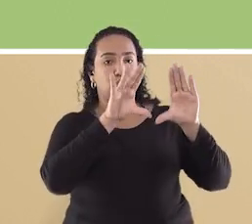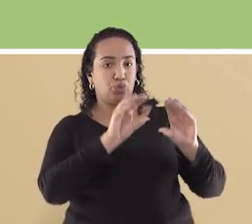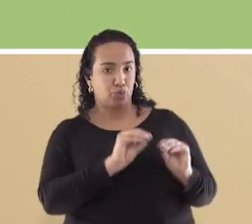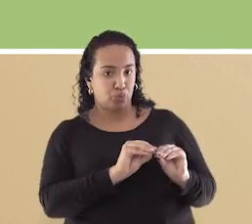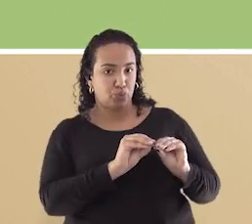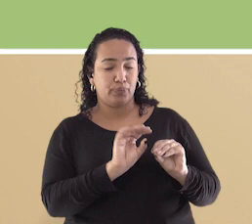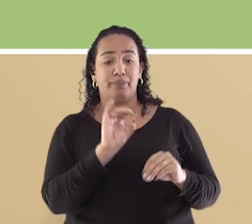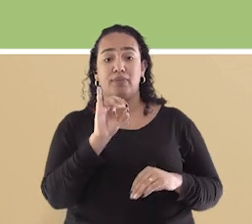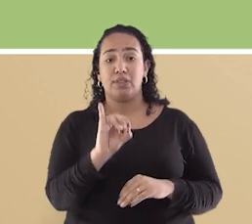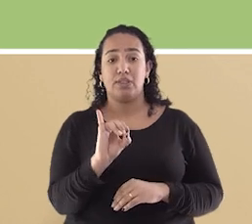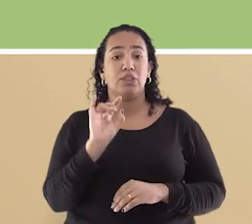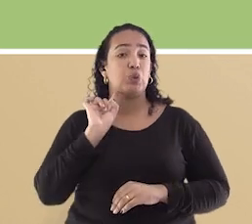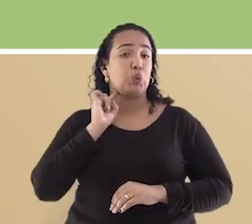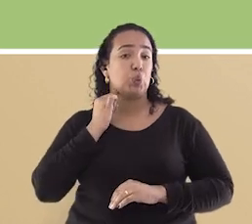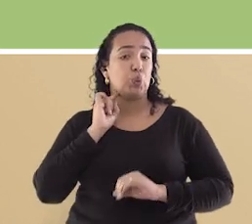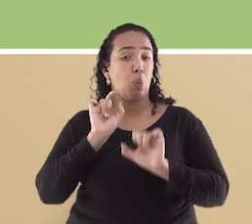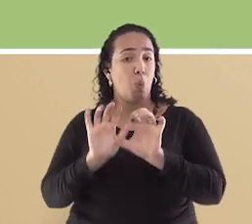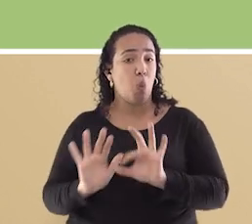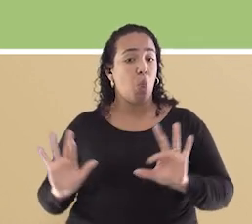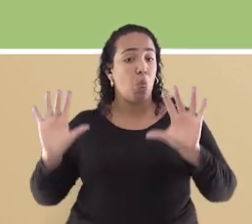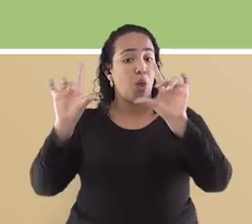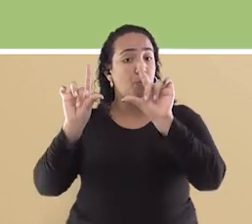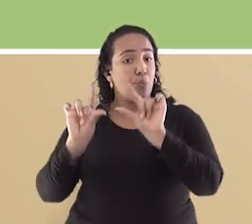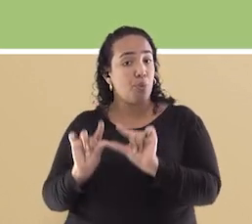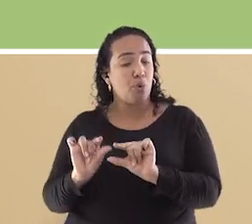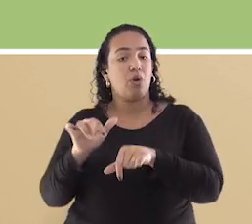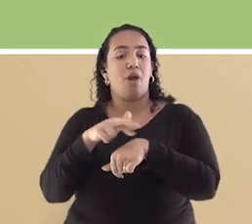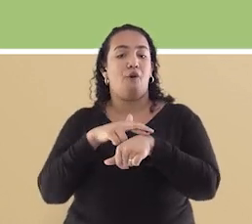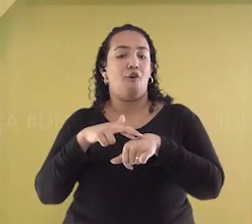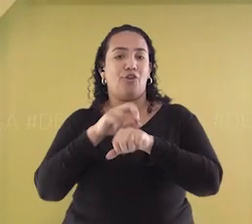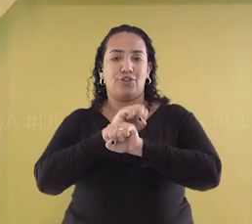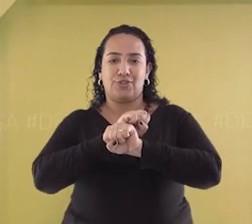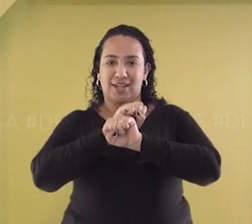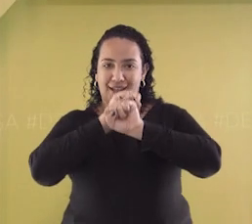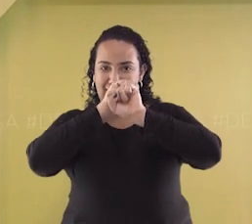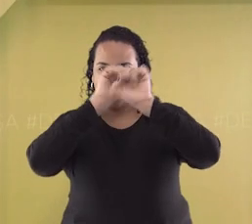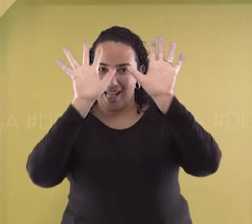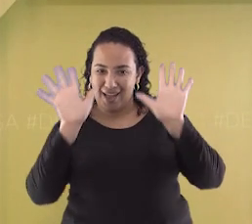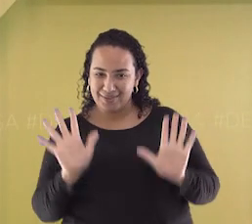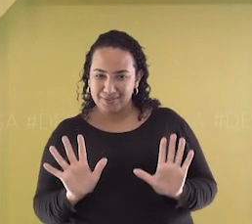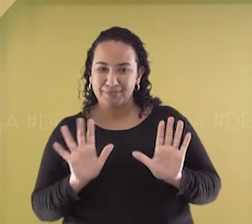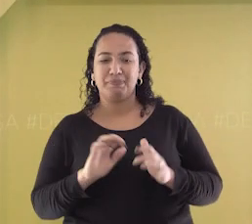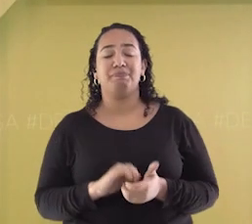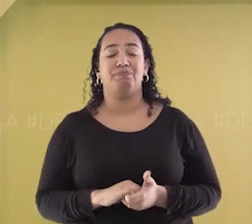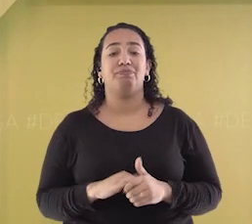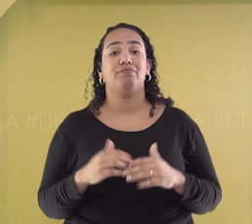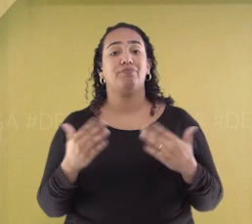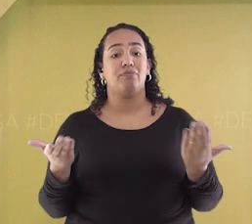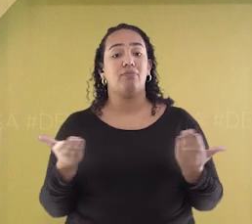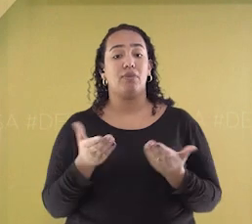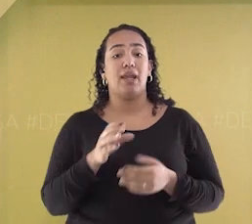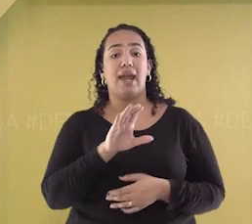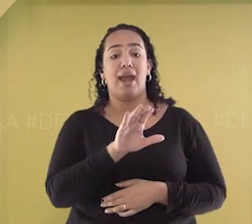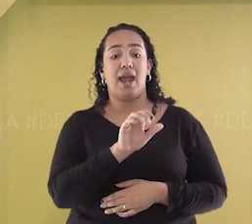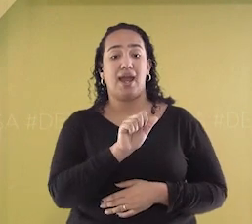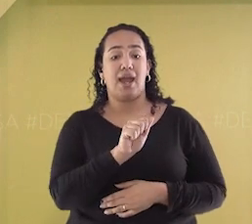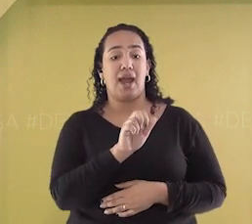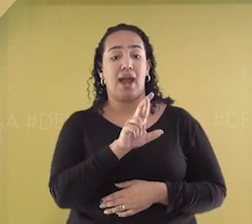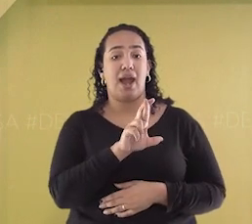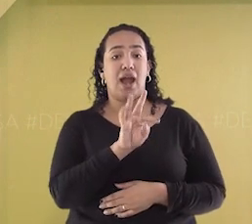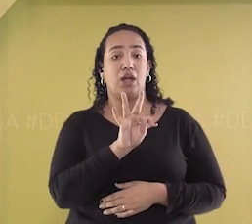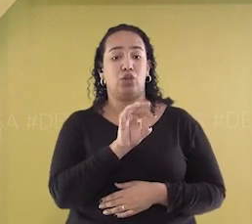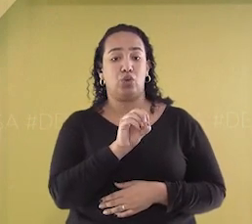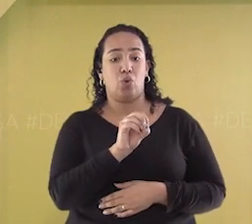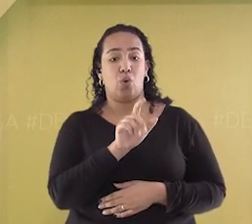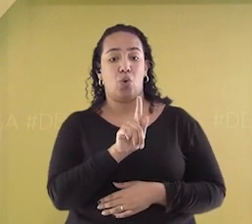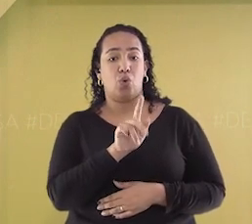que emitem menos poluentes, um tom de roxo mais claro. Já a cartografia é a área do